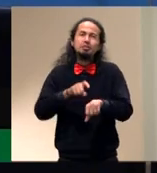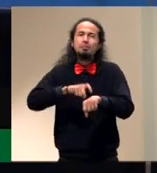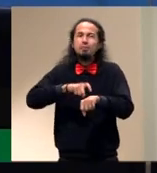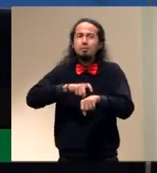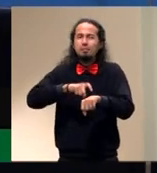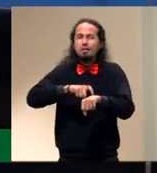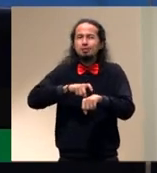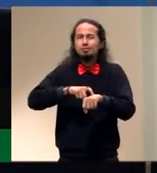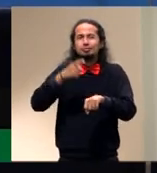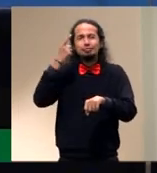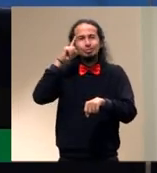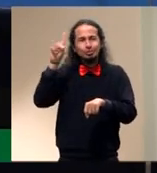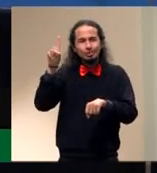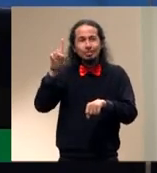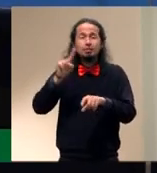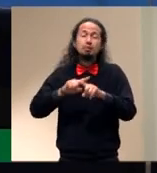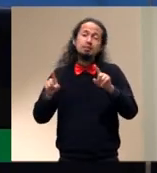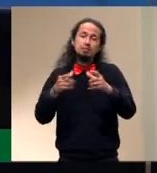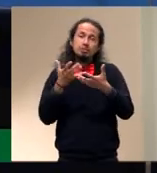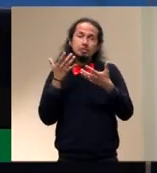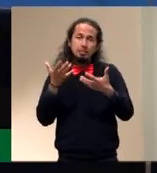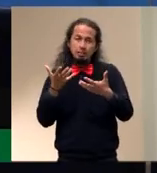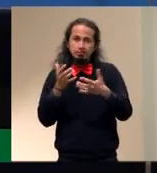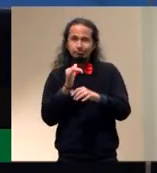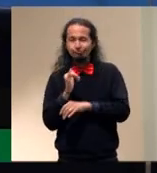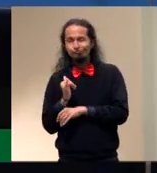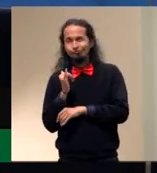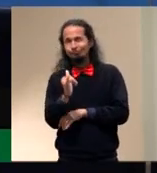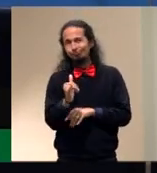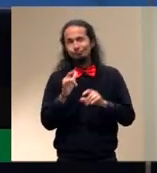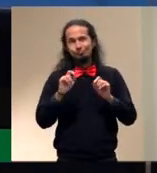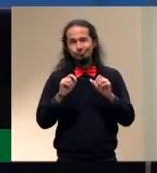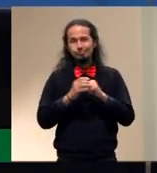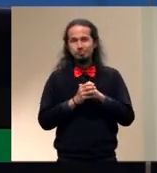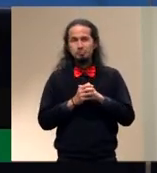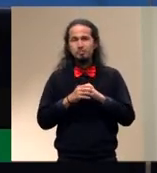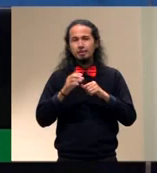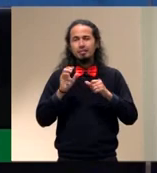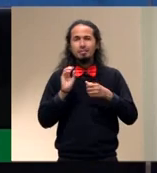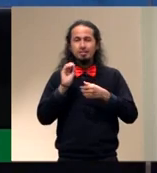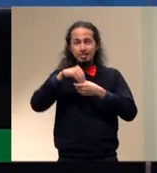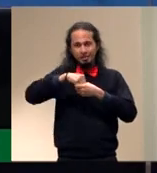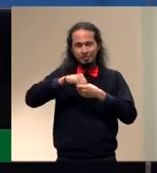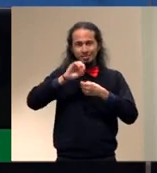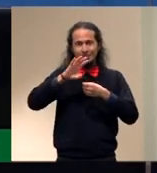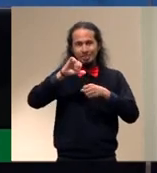queria reafirmar que, dentro de cada um dos núcleos de ação,